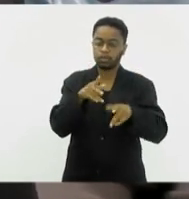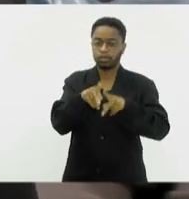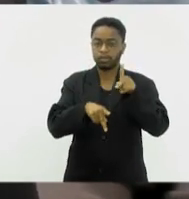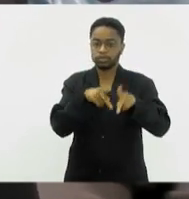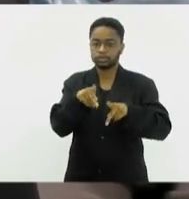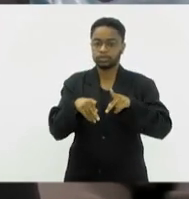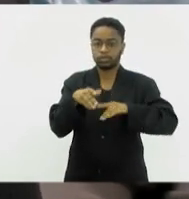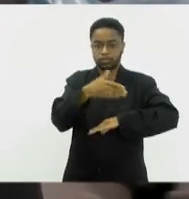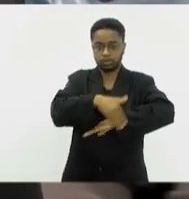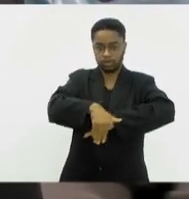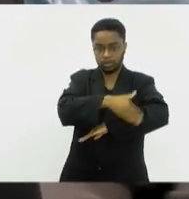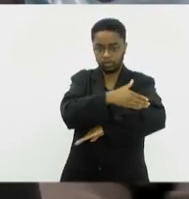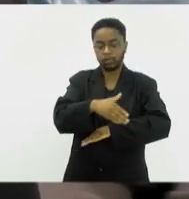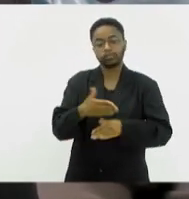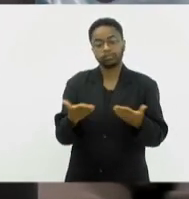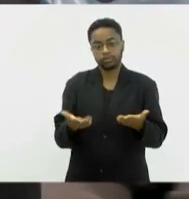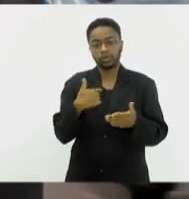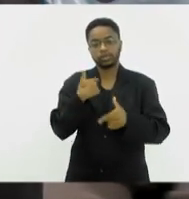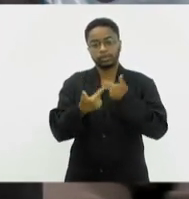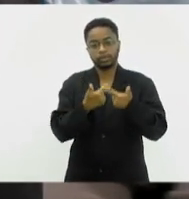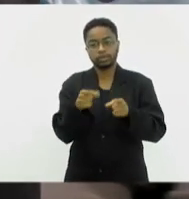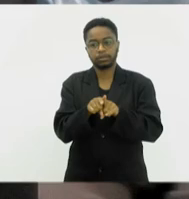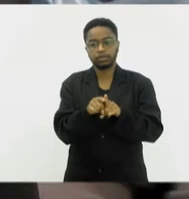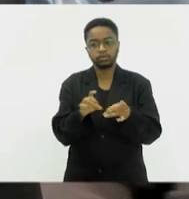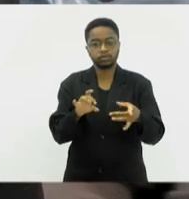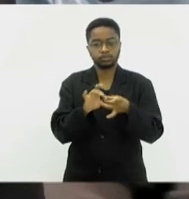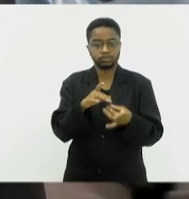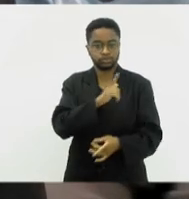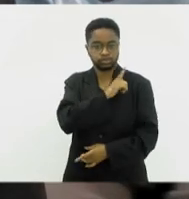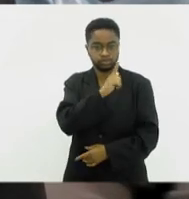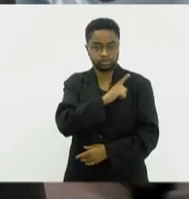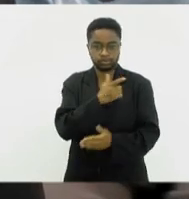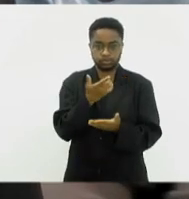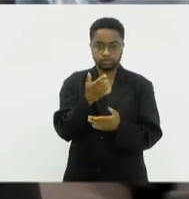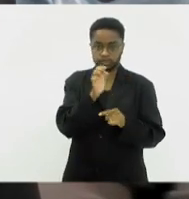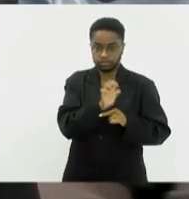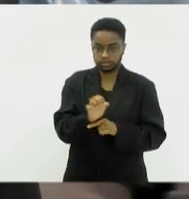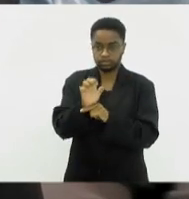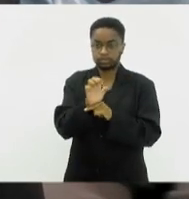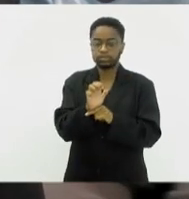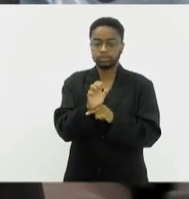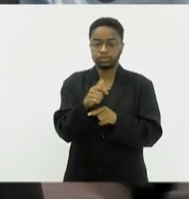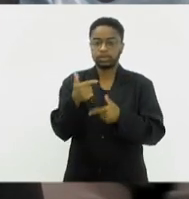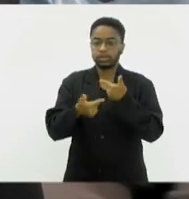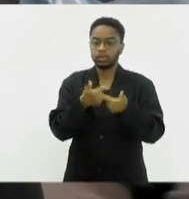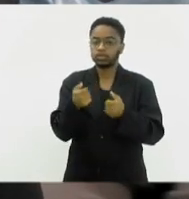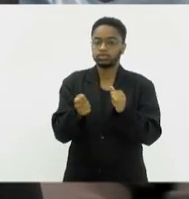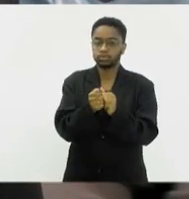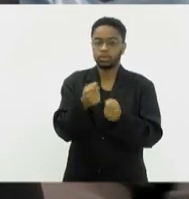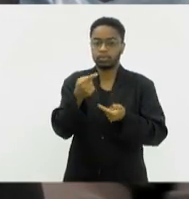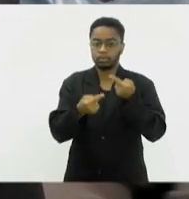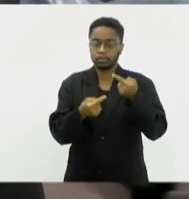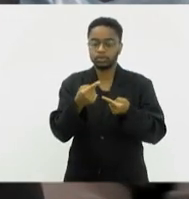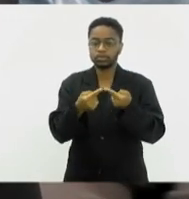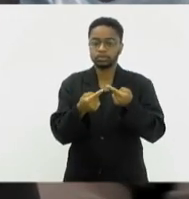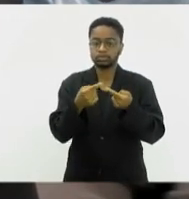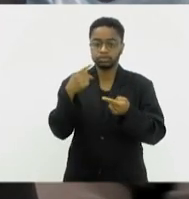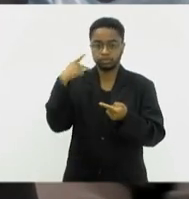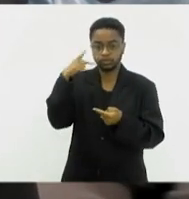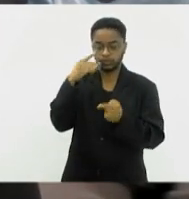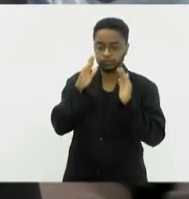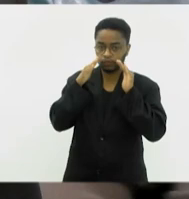Recentemente, eu trabalhei na gestão do Estado, trabalhando com a PNAISARE, que é a Política para Adolescentes Privados de